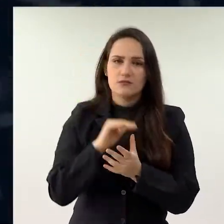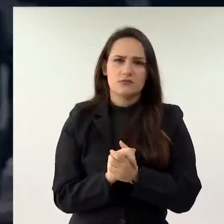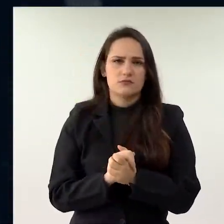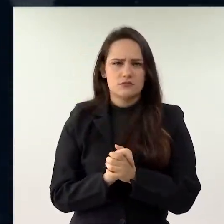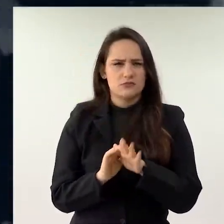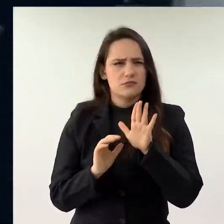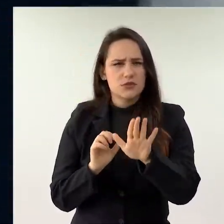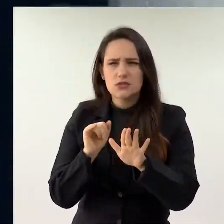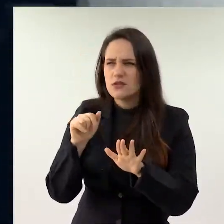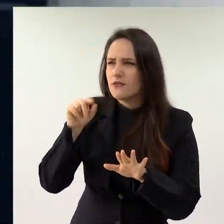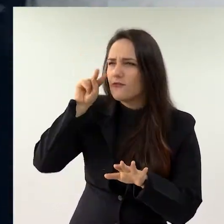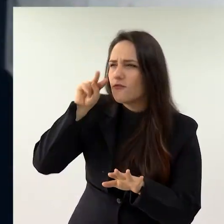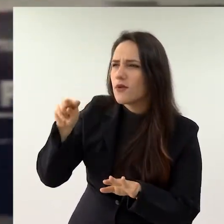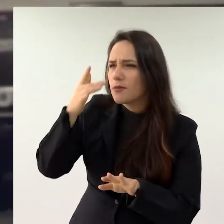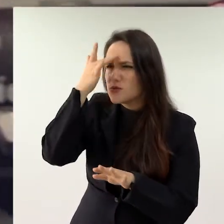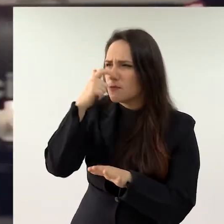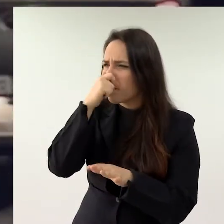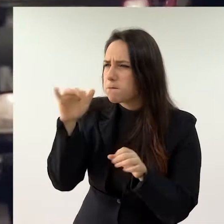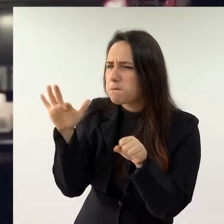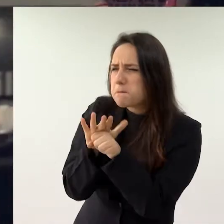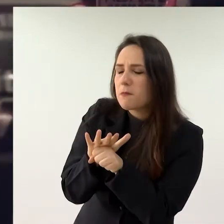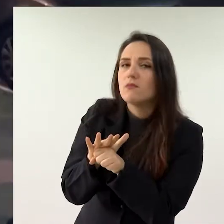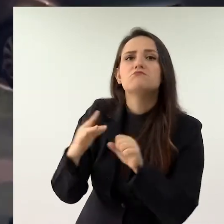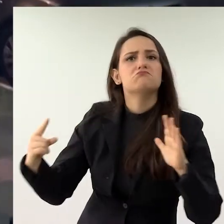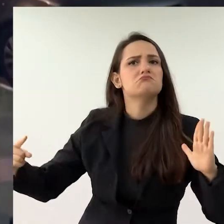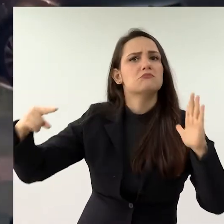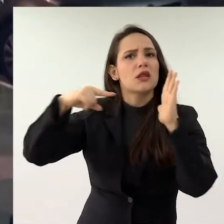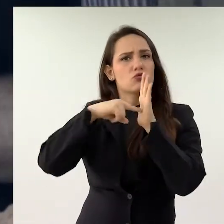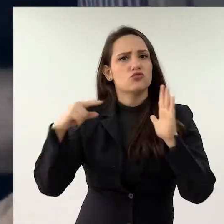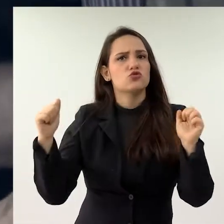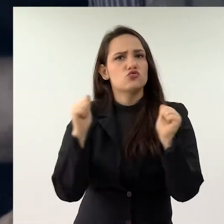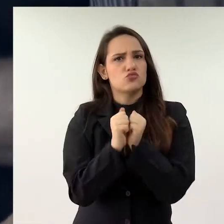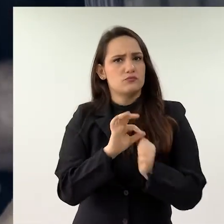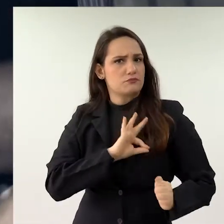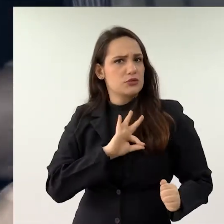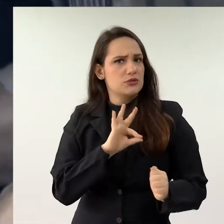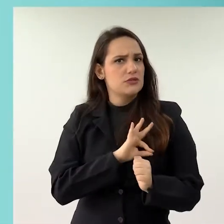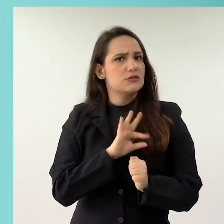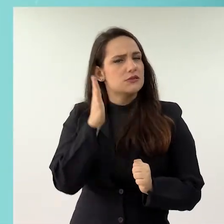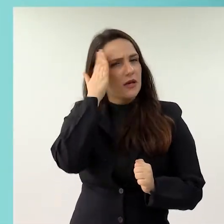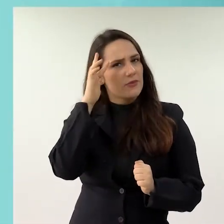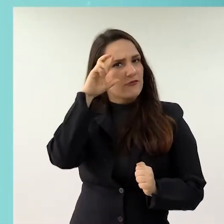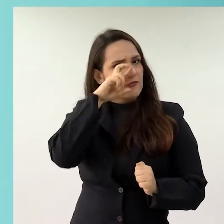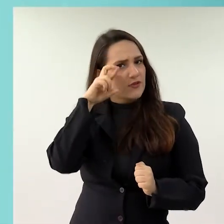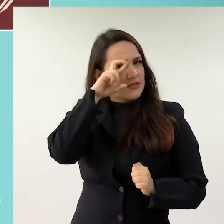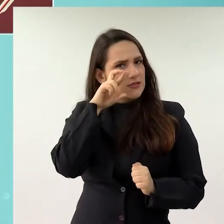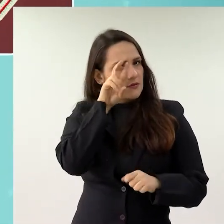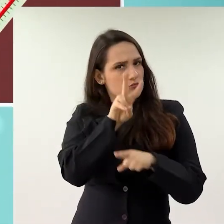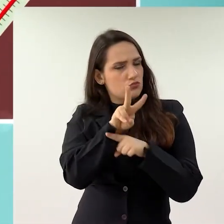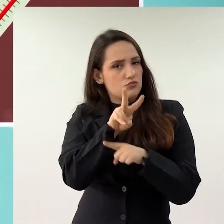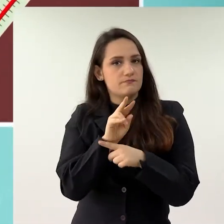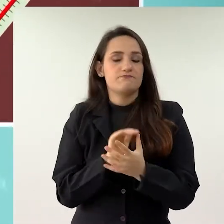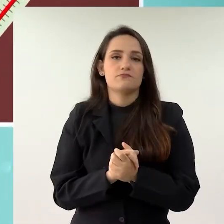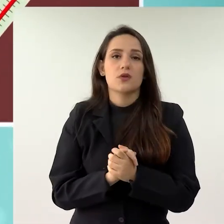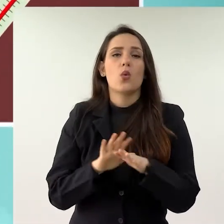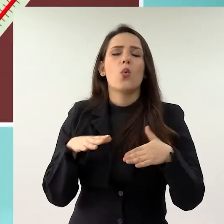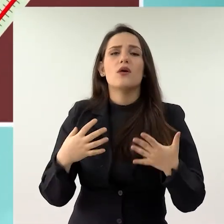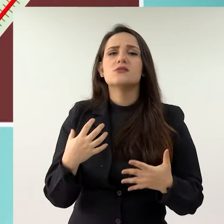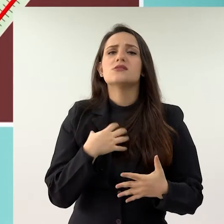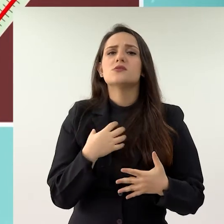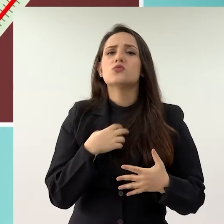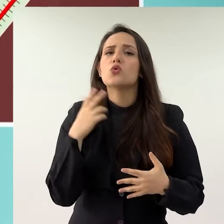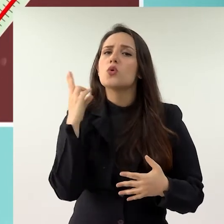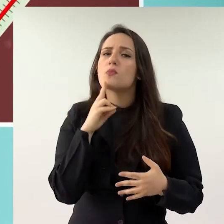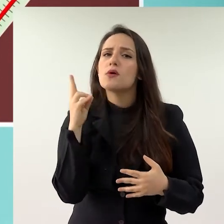Denuncie aglomerações junto às autoridades competentes pela fiscalização. Os sintomas comuns do